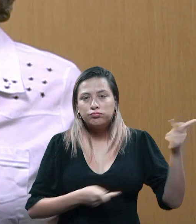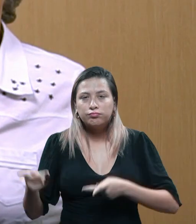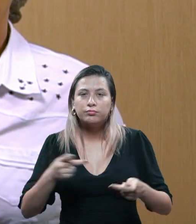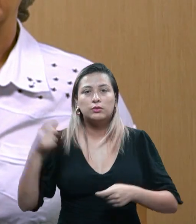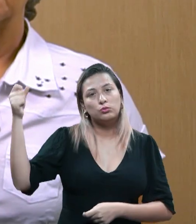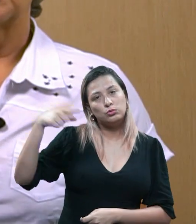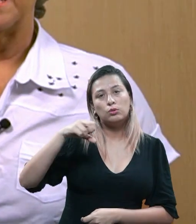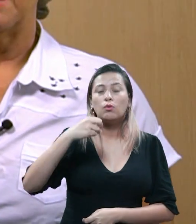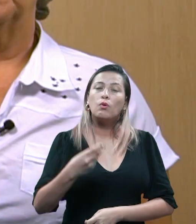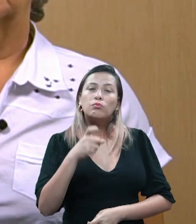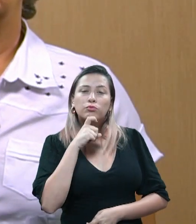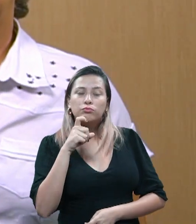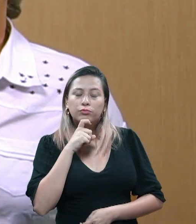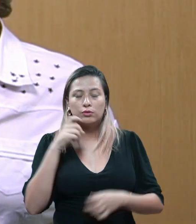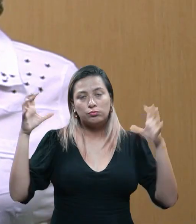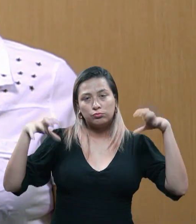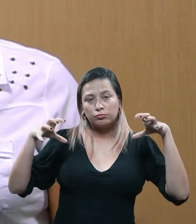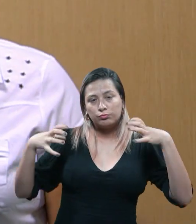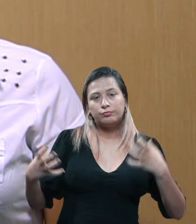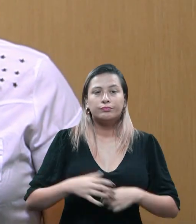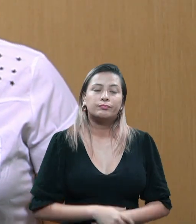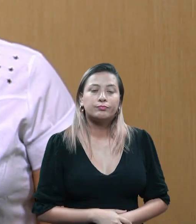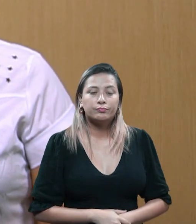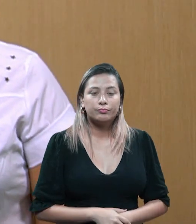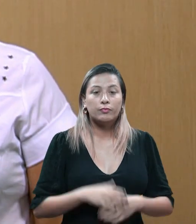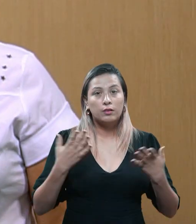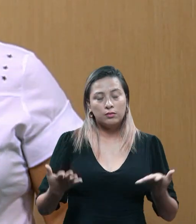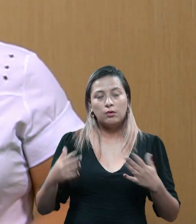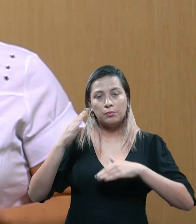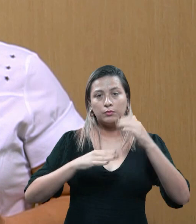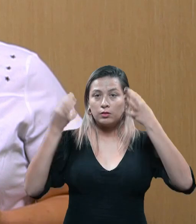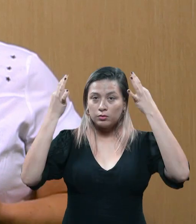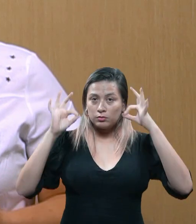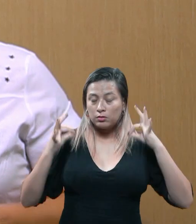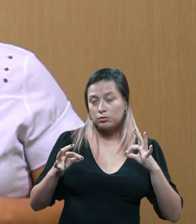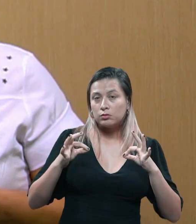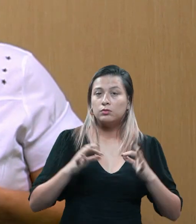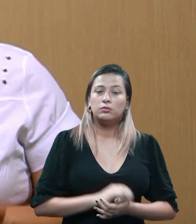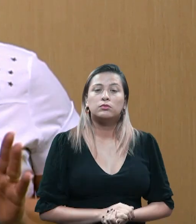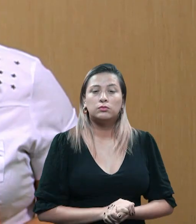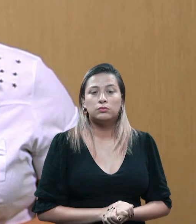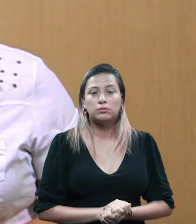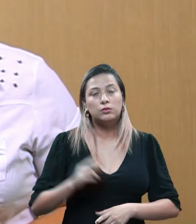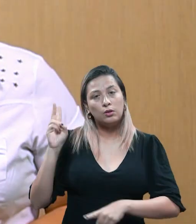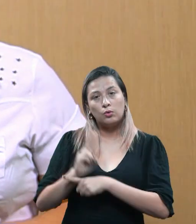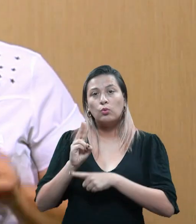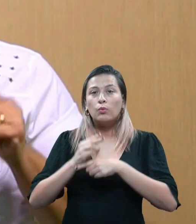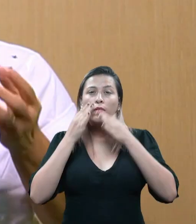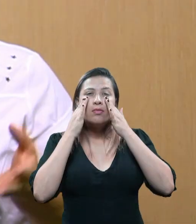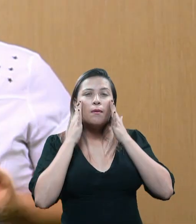esteticista, ela está apta a tratar das disfunções da pele, tais como acne grau 1, grau 2, até grau